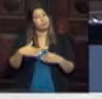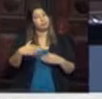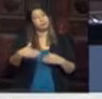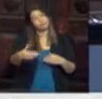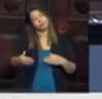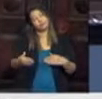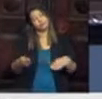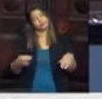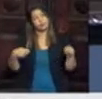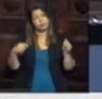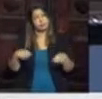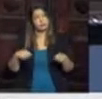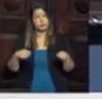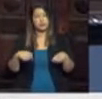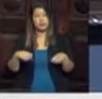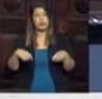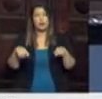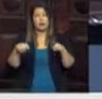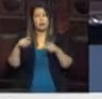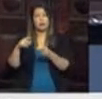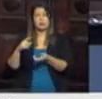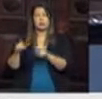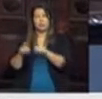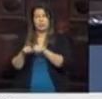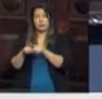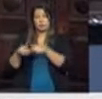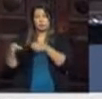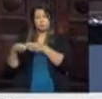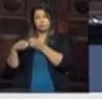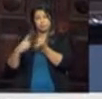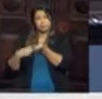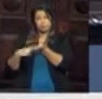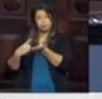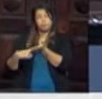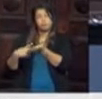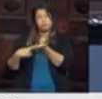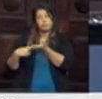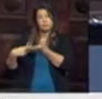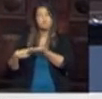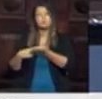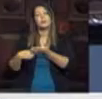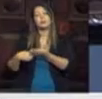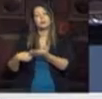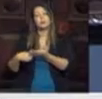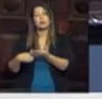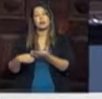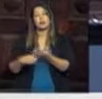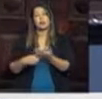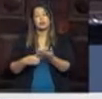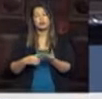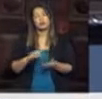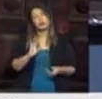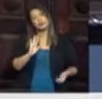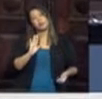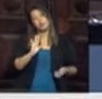oportunidade dos partidos participarem mais, mas, enfim, vai se instalar aí a